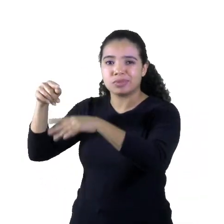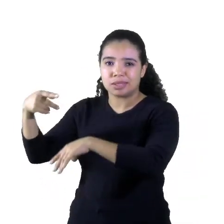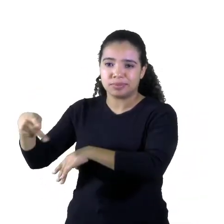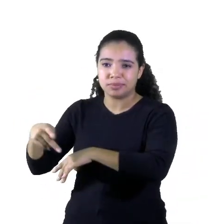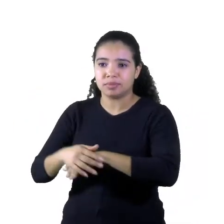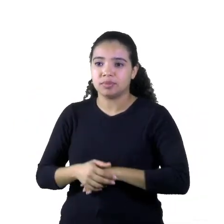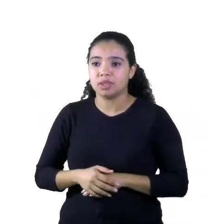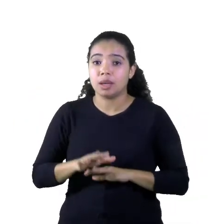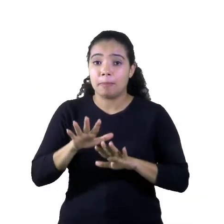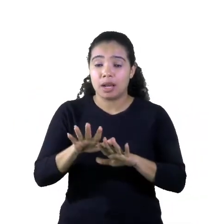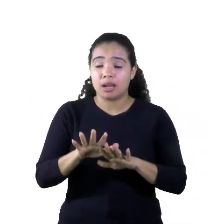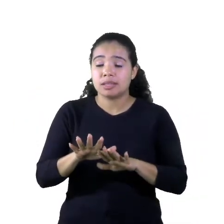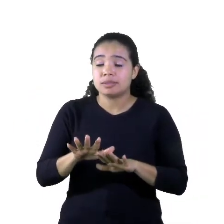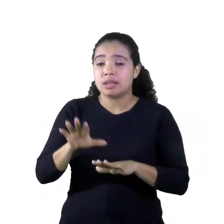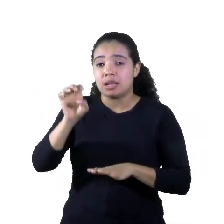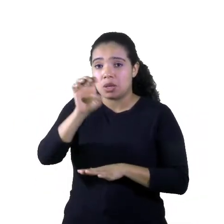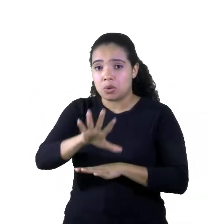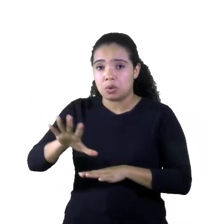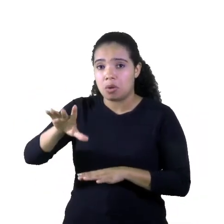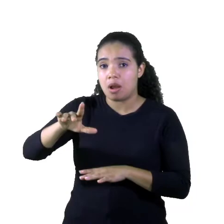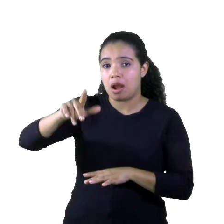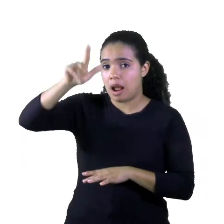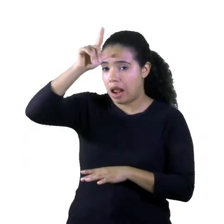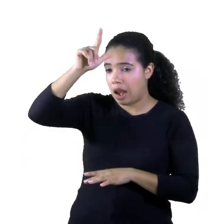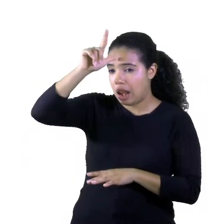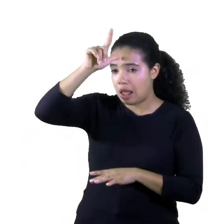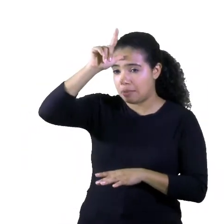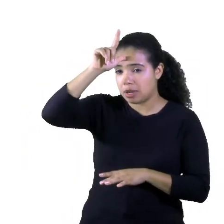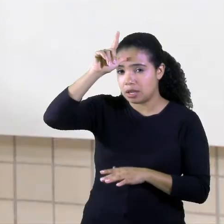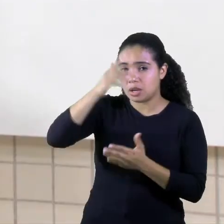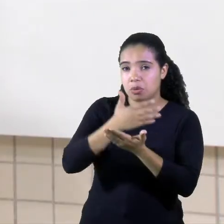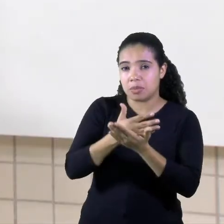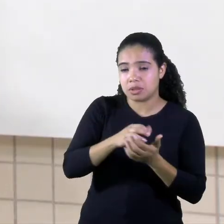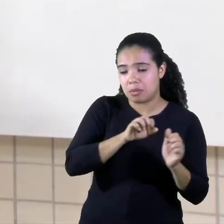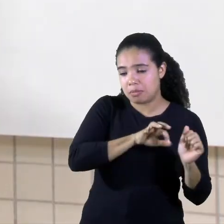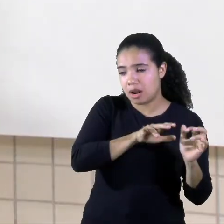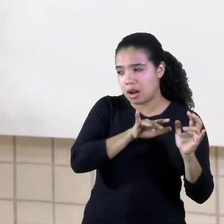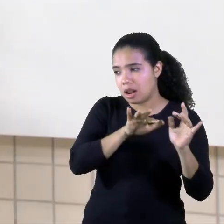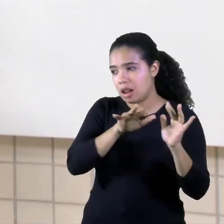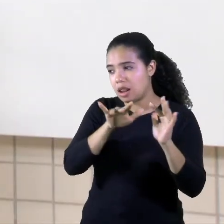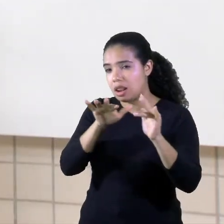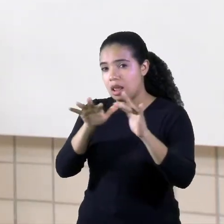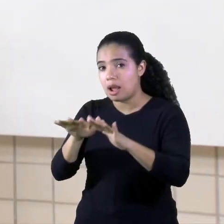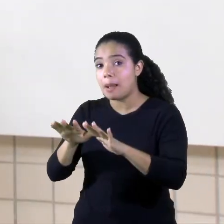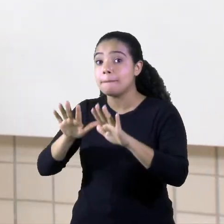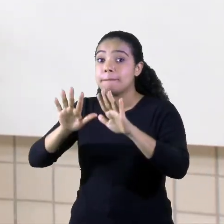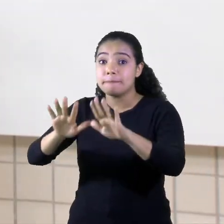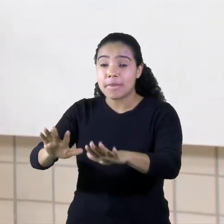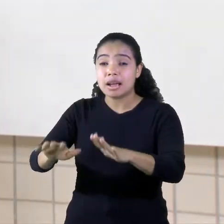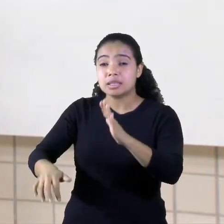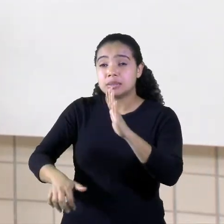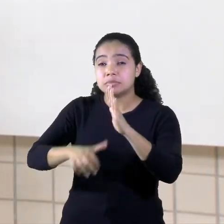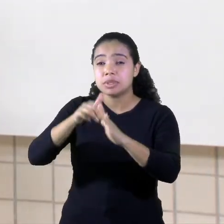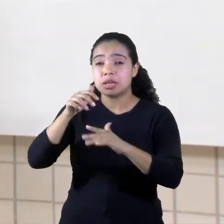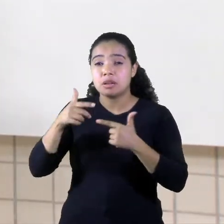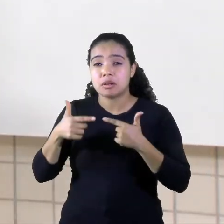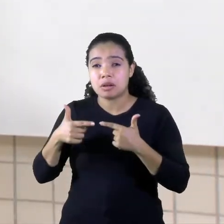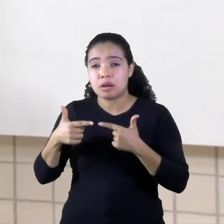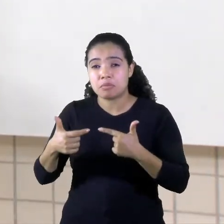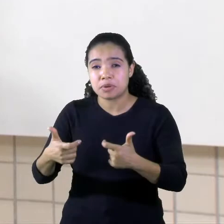a Alemanha ela começou a fazer invasões, começou a fazer expansões. Mas na Primeira Guerra Mundial, a gente havia